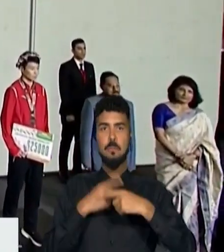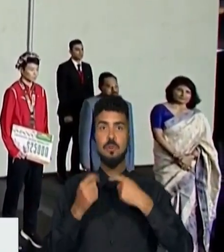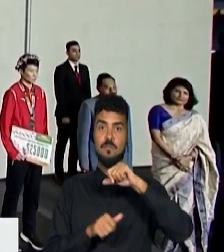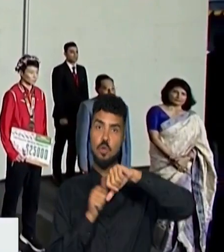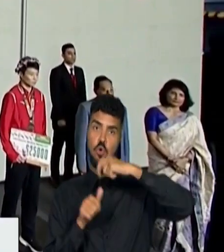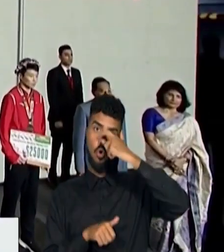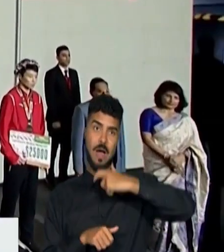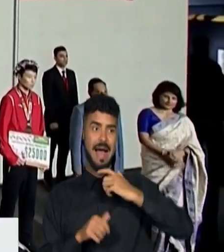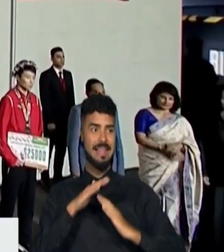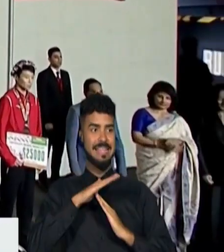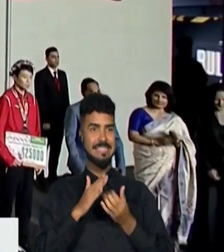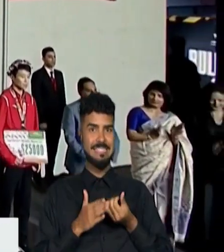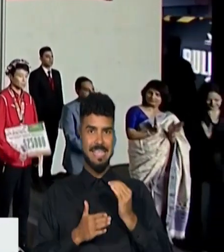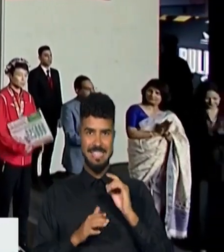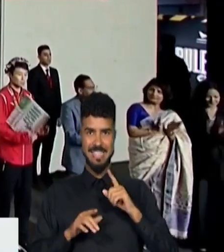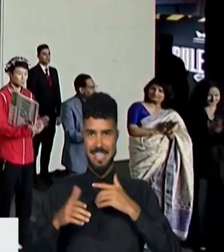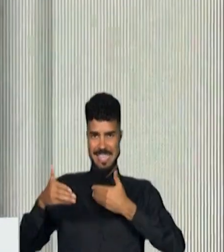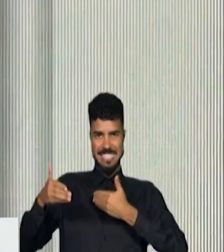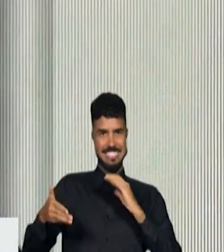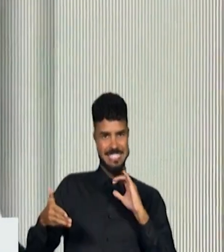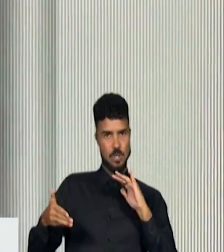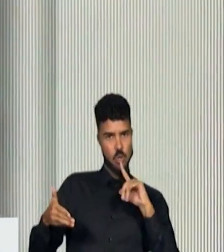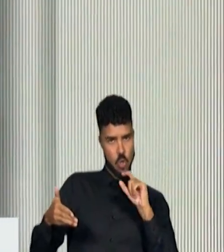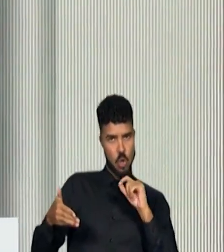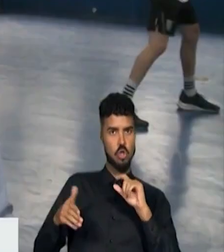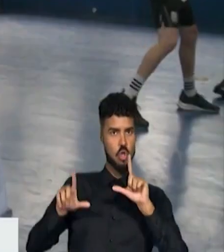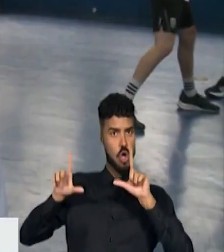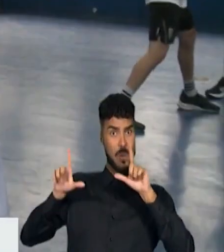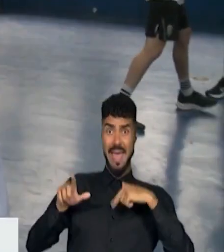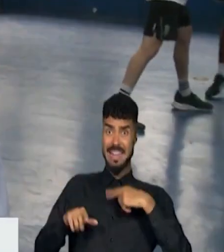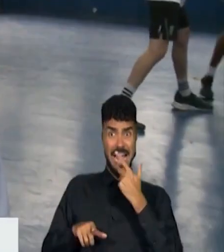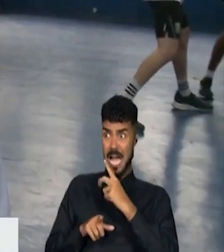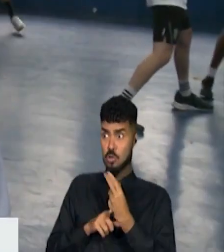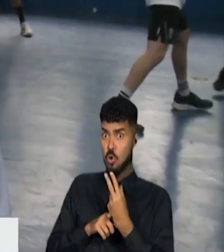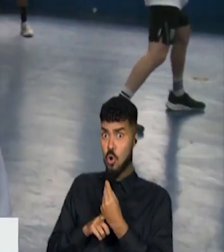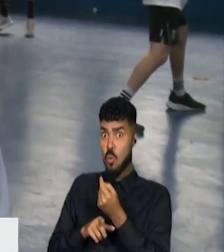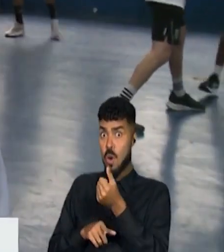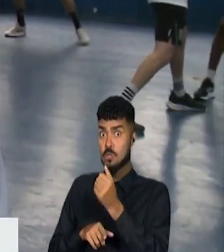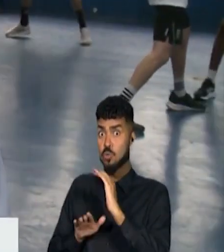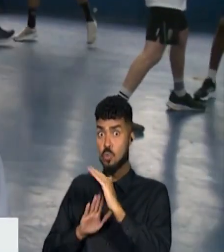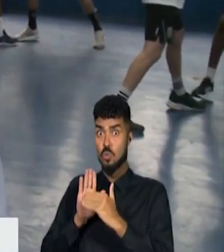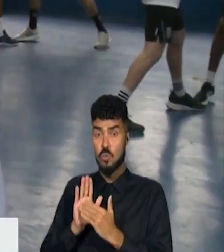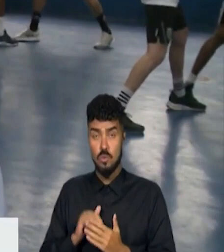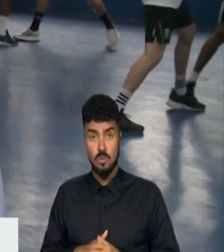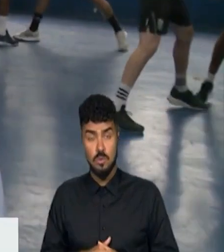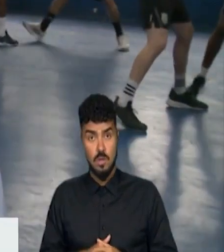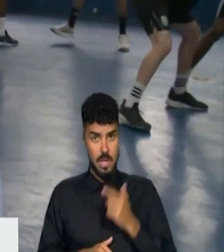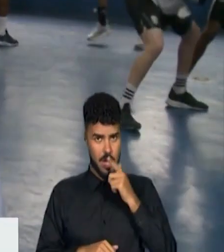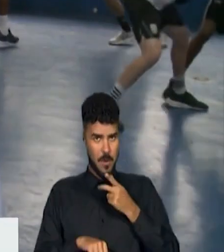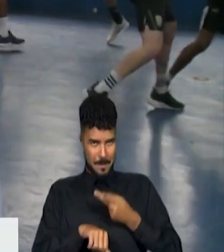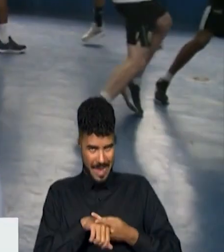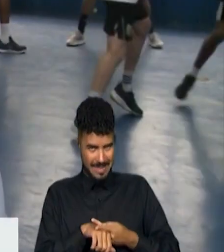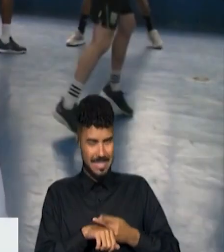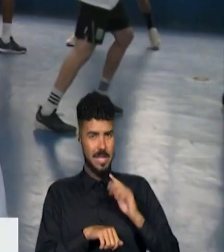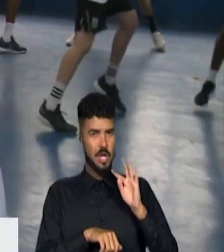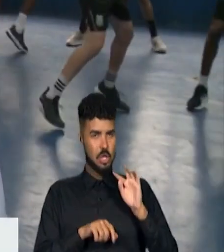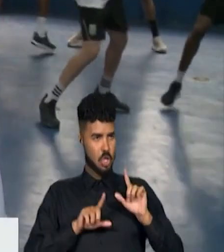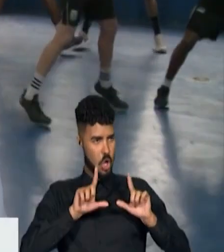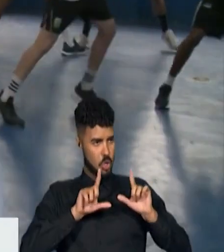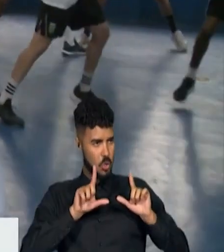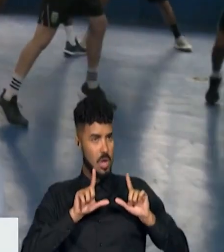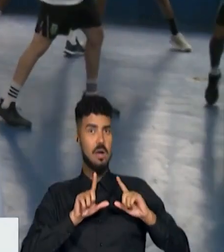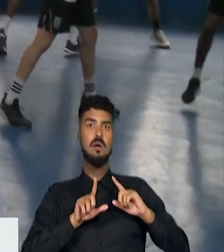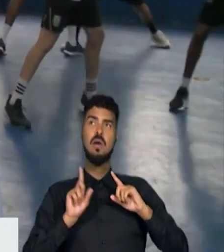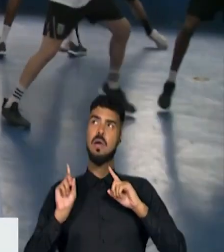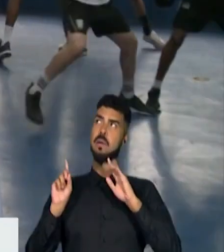quilos no ciclo de Tóquio, ganhou tudo, ou quase tudo. Após a prata em Tóquio, a Bia seguiu os passos de outros